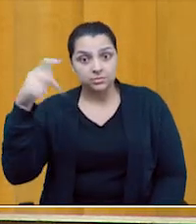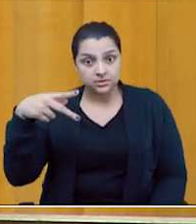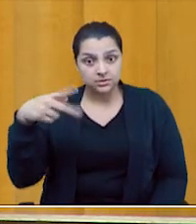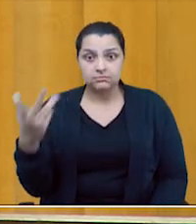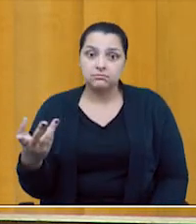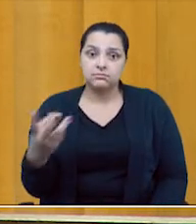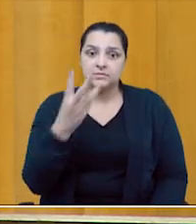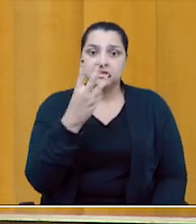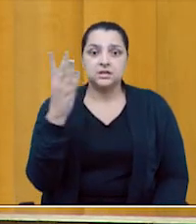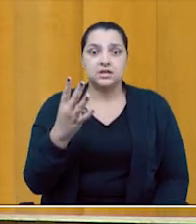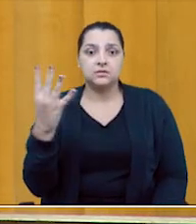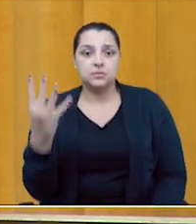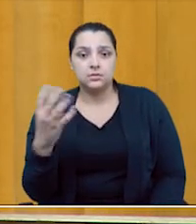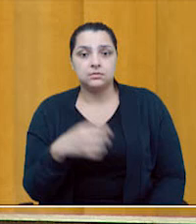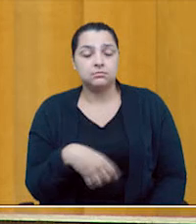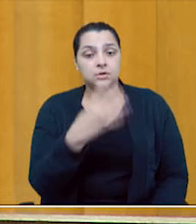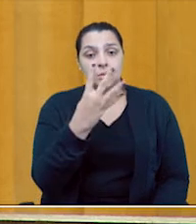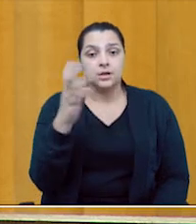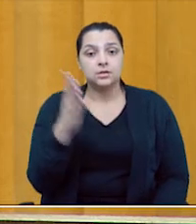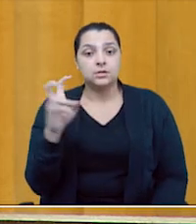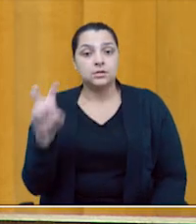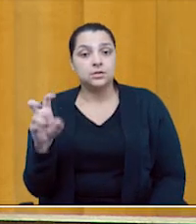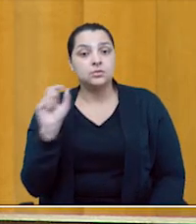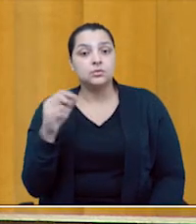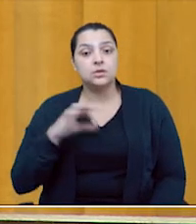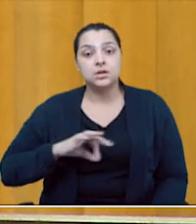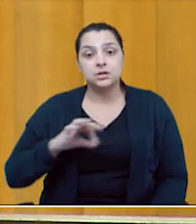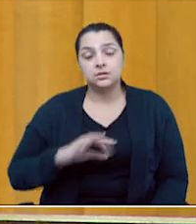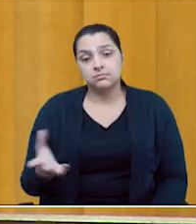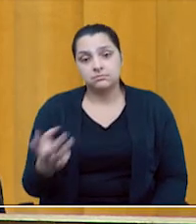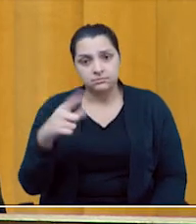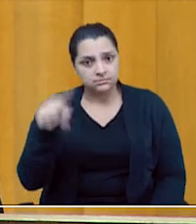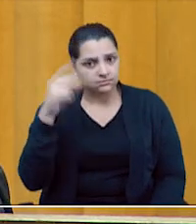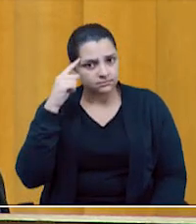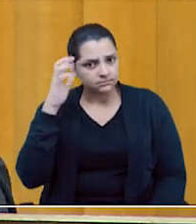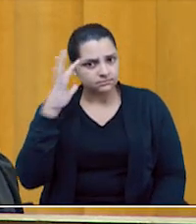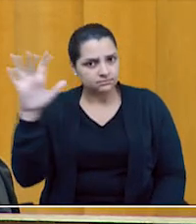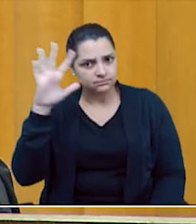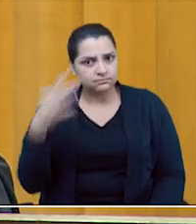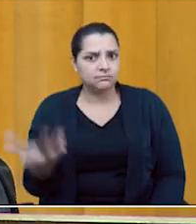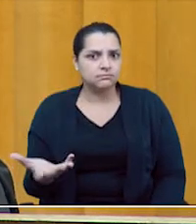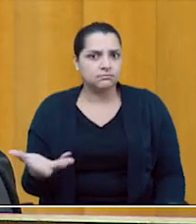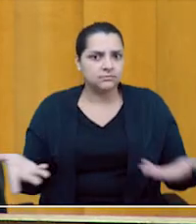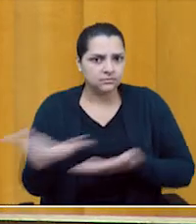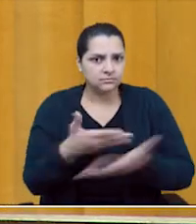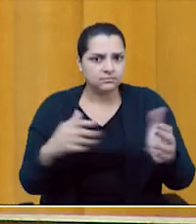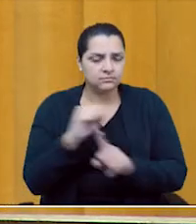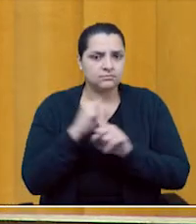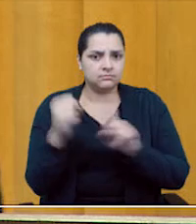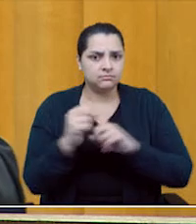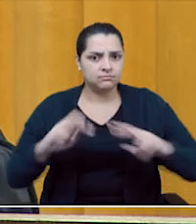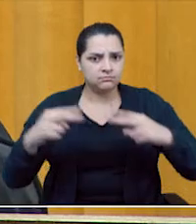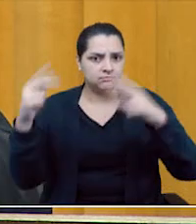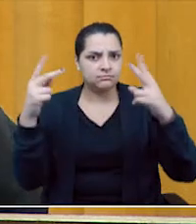3/4, 4/5 do que eles ganham cotidianamente. Vocês já pensaram que tipo de solidariedade social nós temos em carreiras em que pessoas